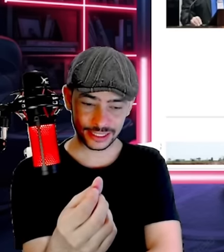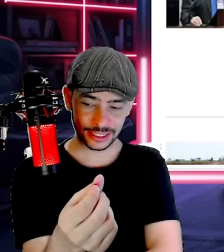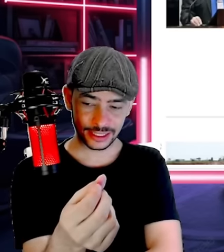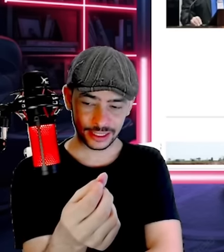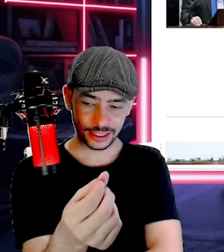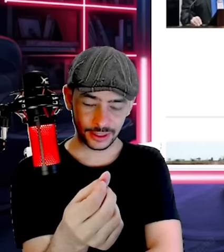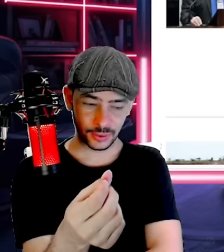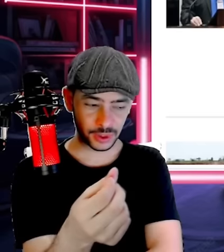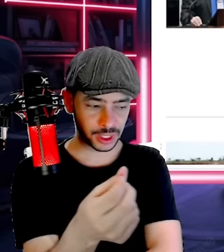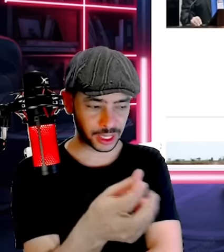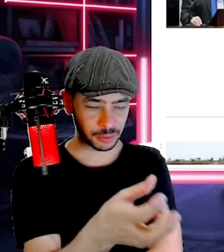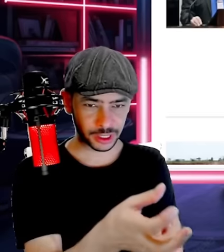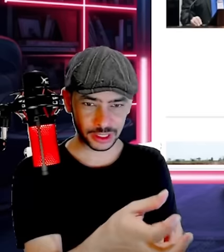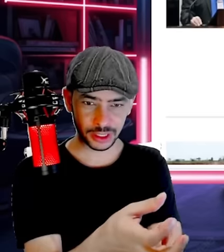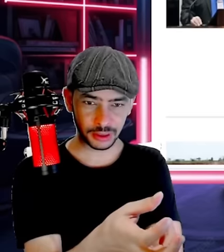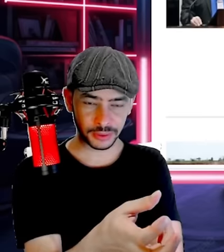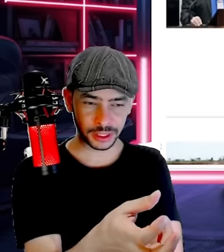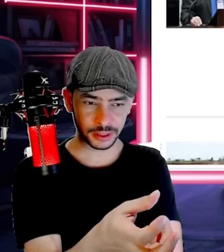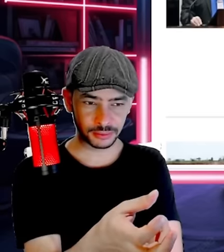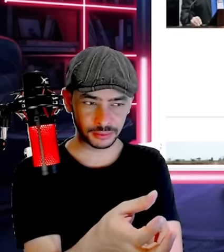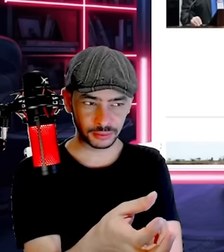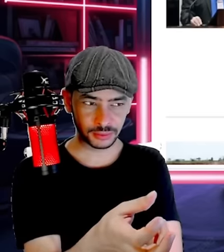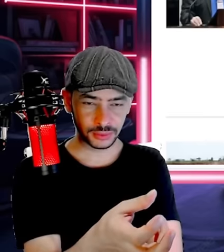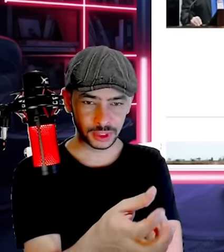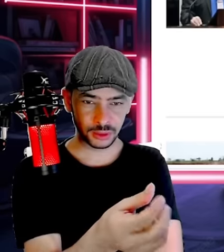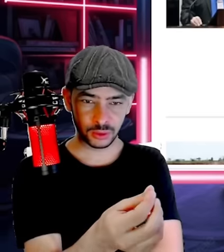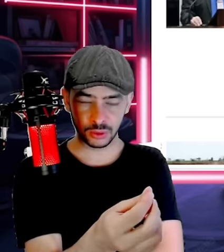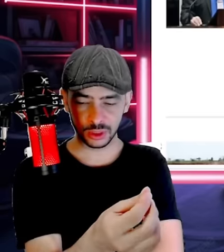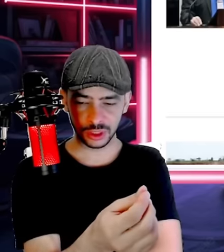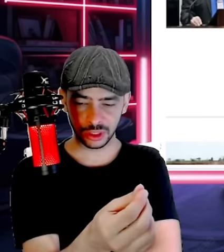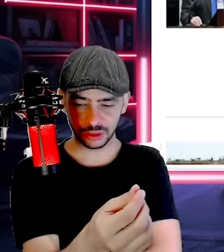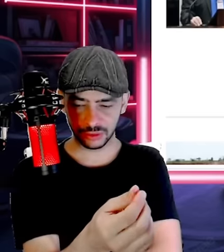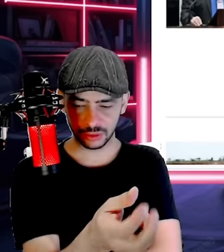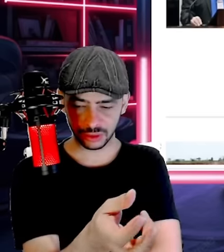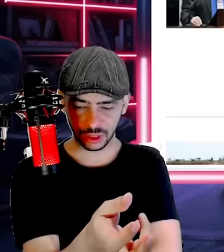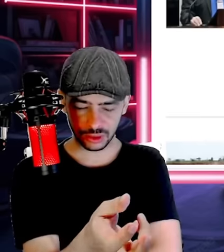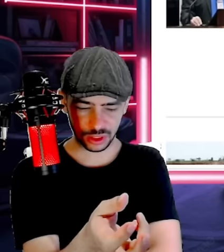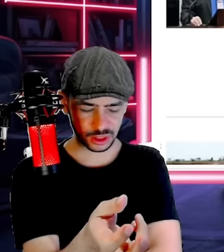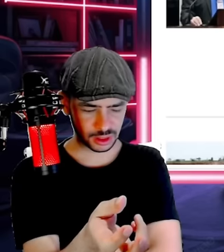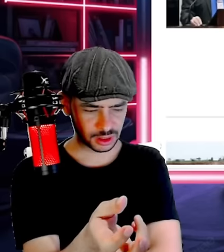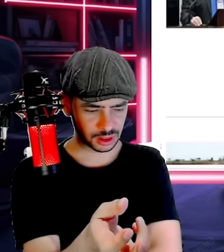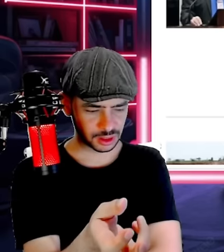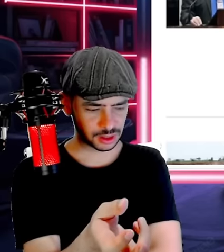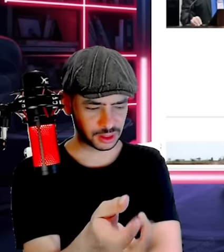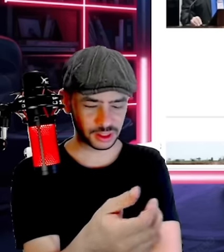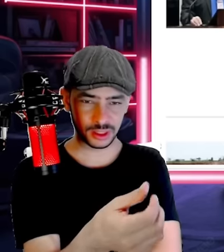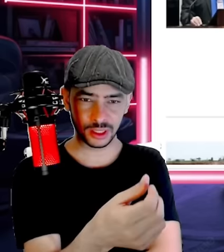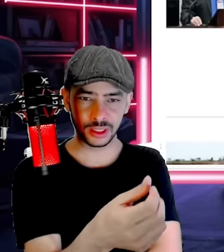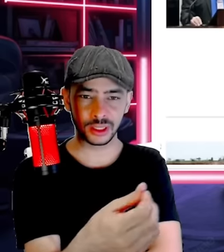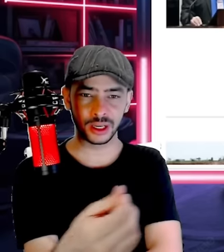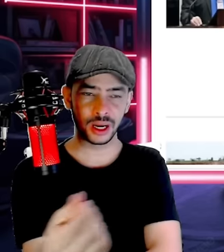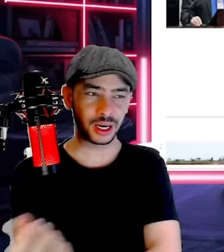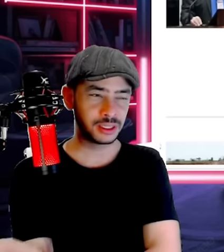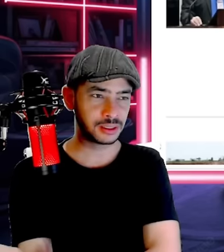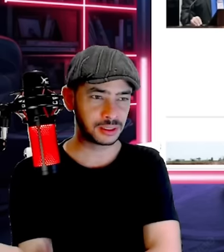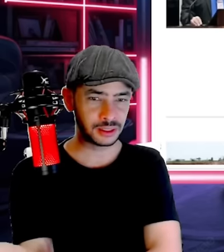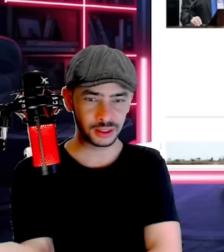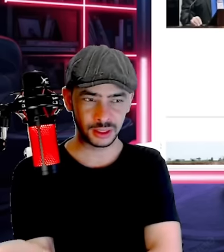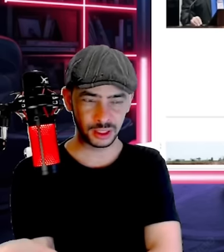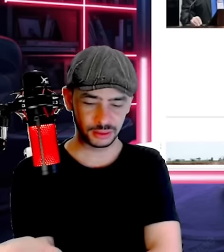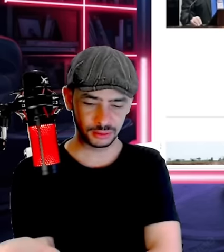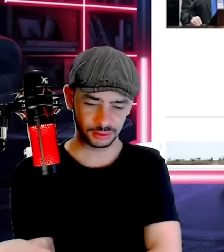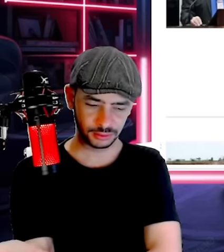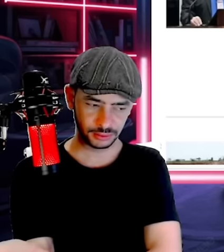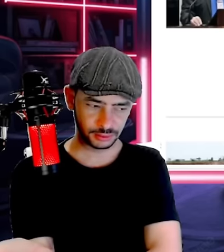desordenadas o que era para ser não é hoje gente V um tal de 360 T